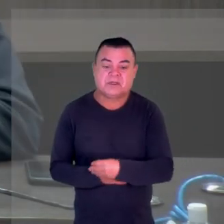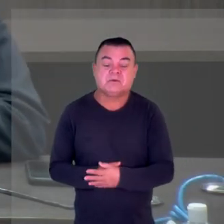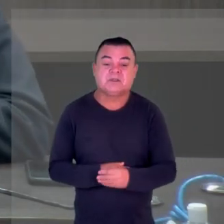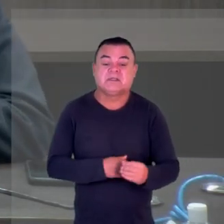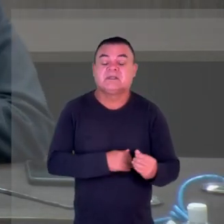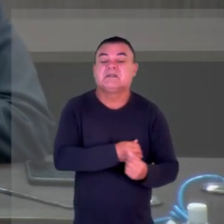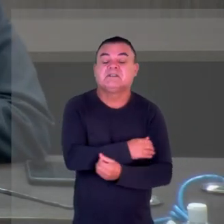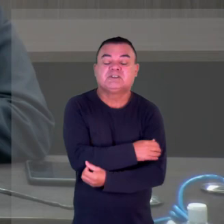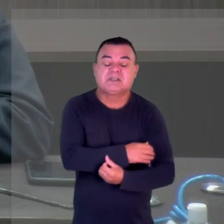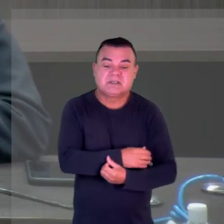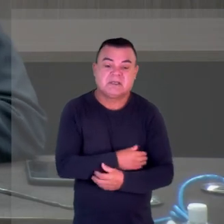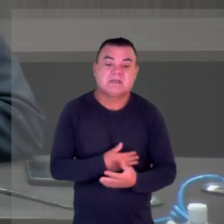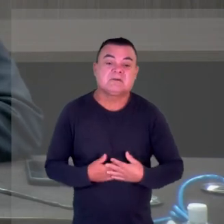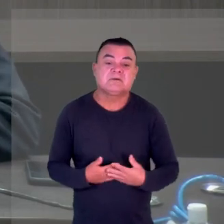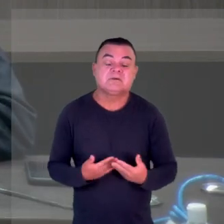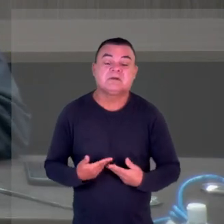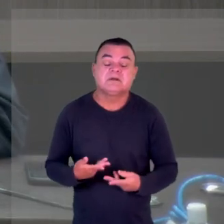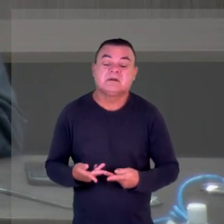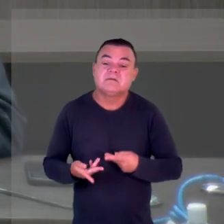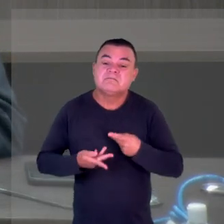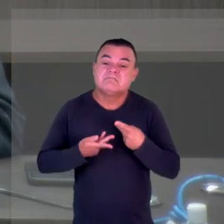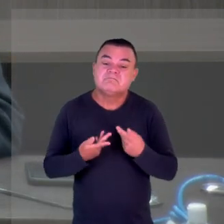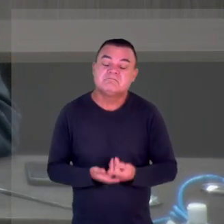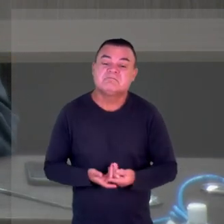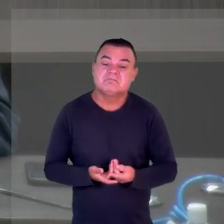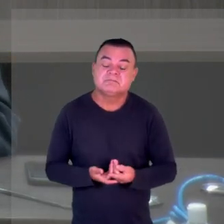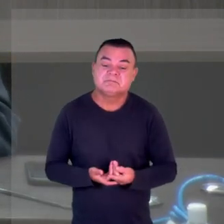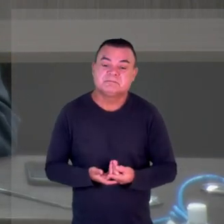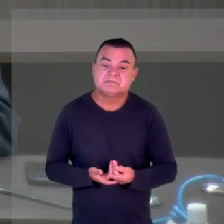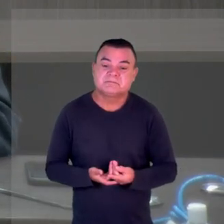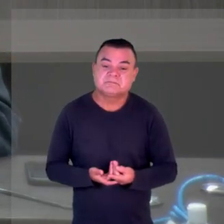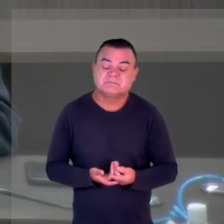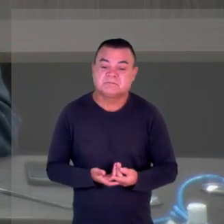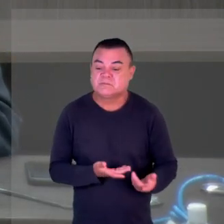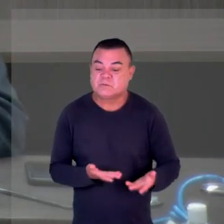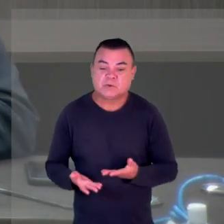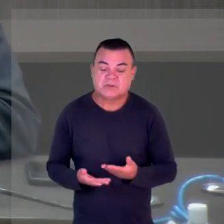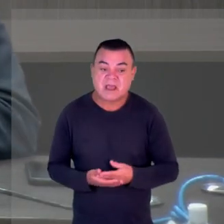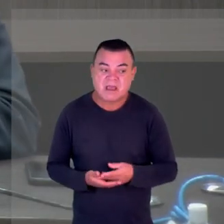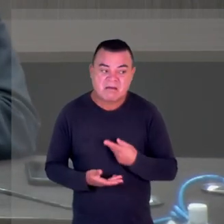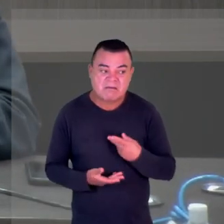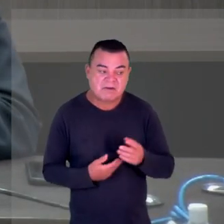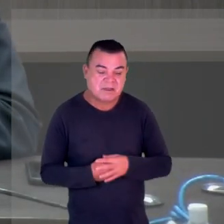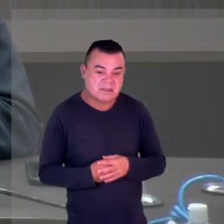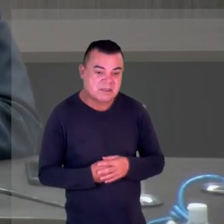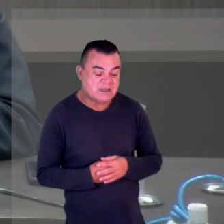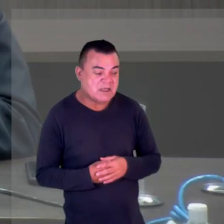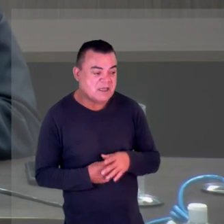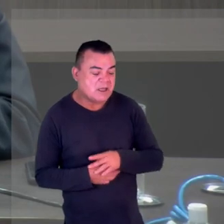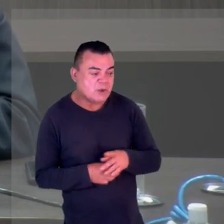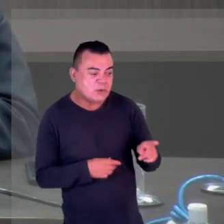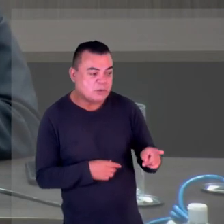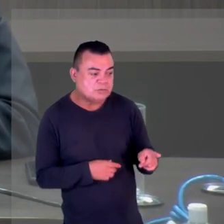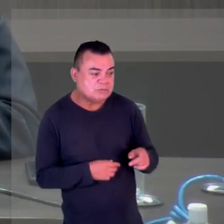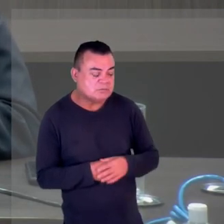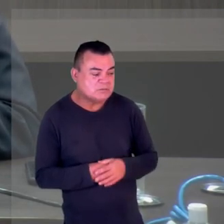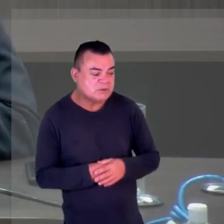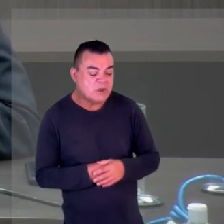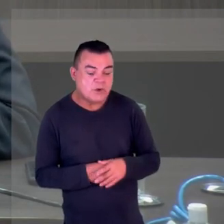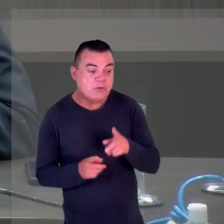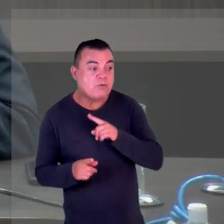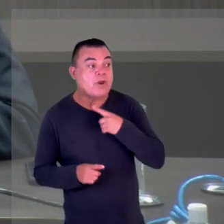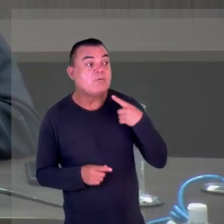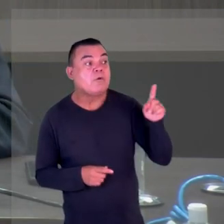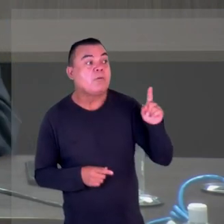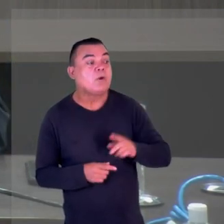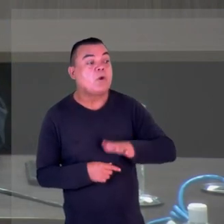um evento de inteligência e vindo para um evento onde se tratava de fome falou nossa como é que você consegue você fala sobre tudo isso eu falo não